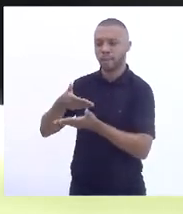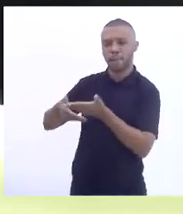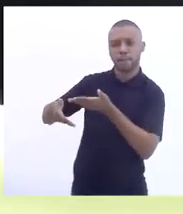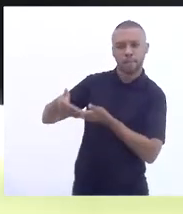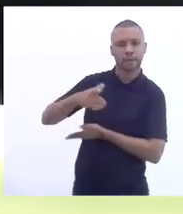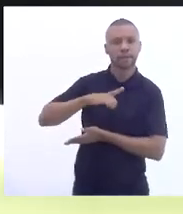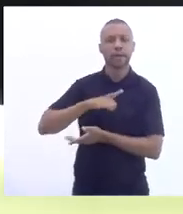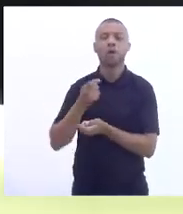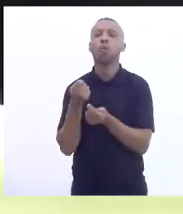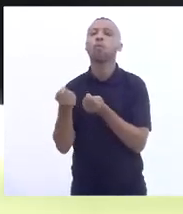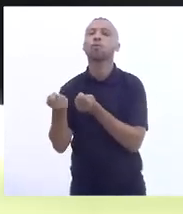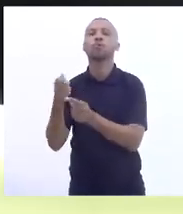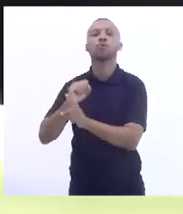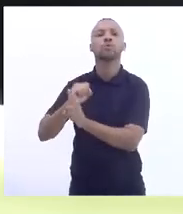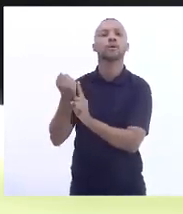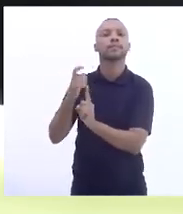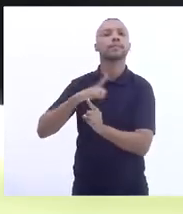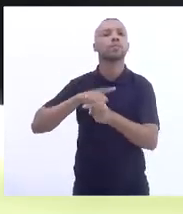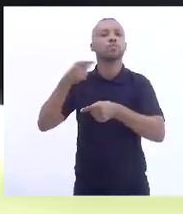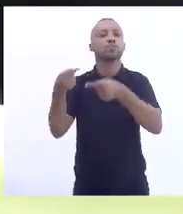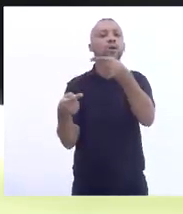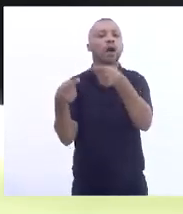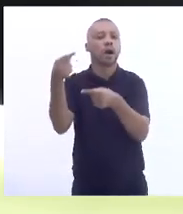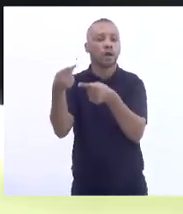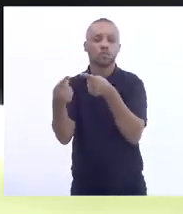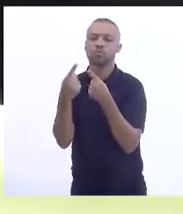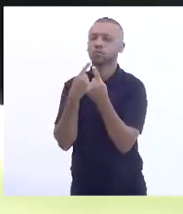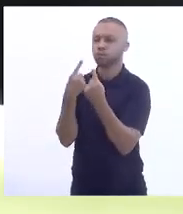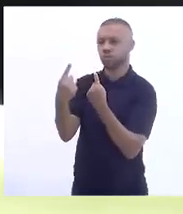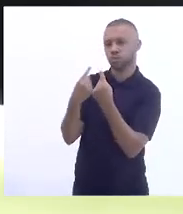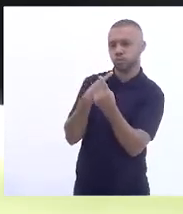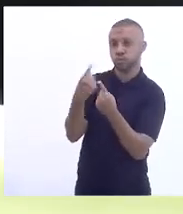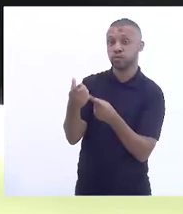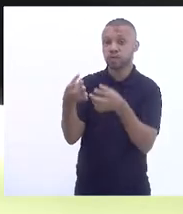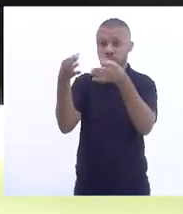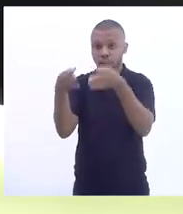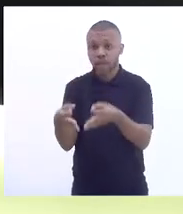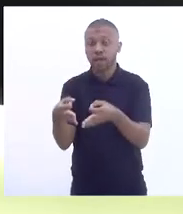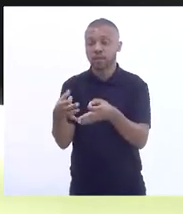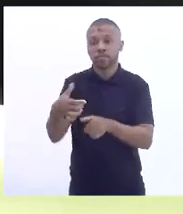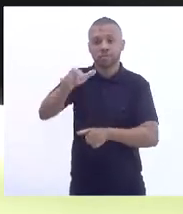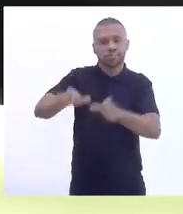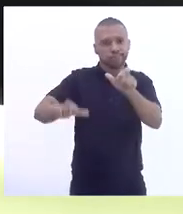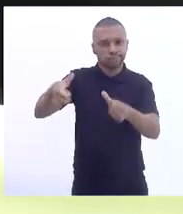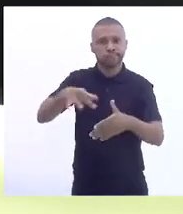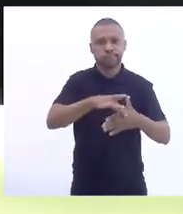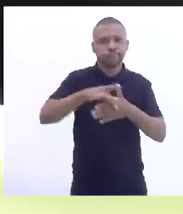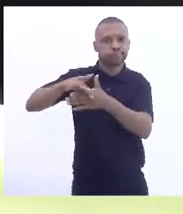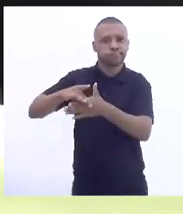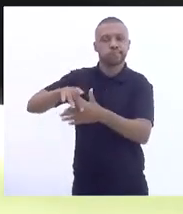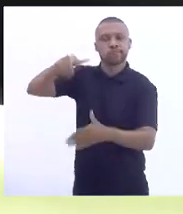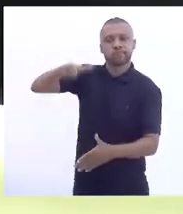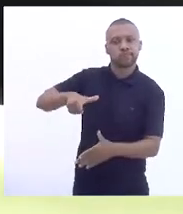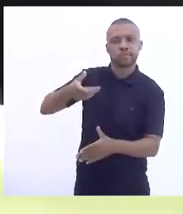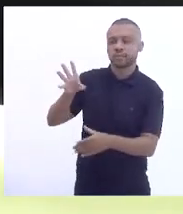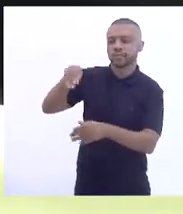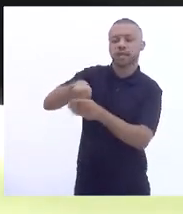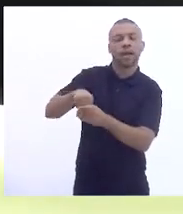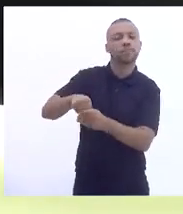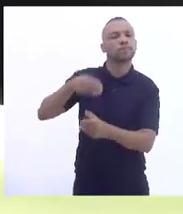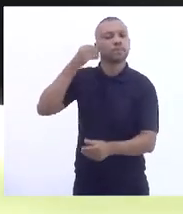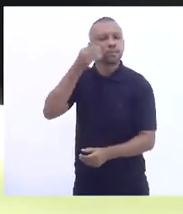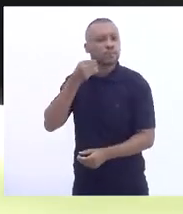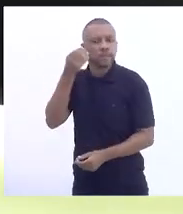que haja um diálogo efetivo com os atores que fazem parte da vida cotidiana da